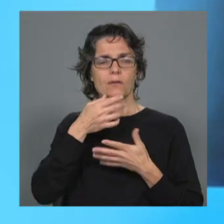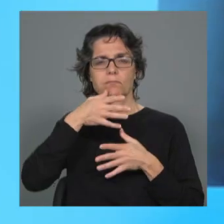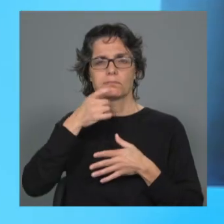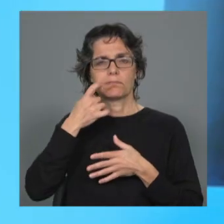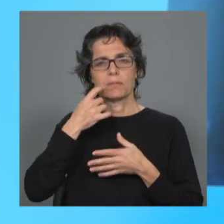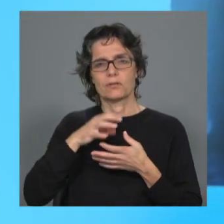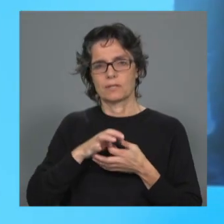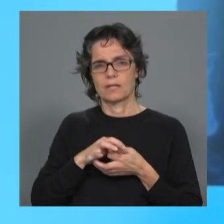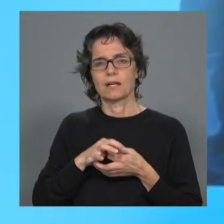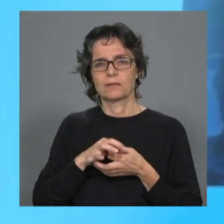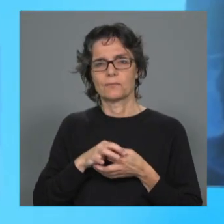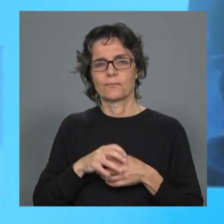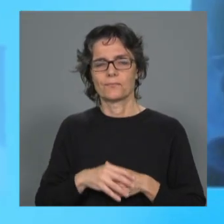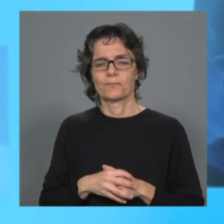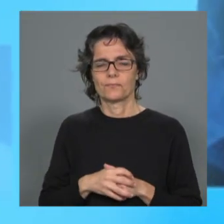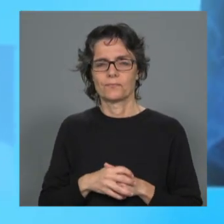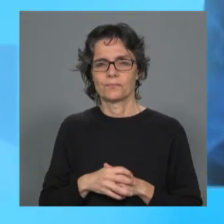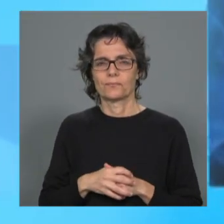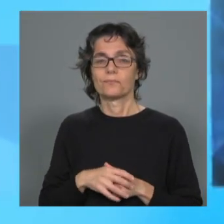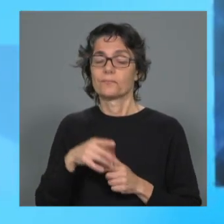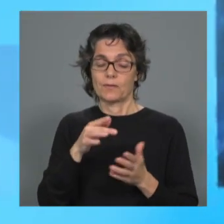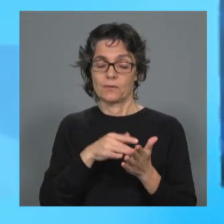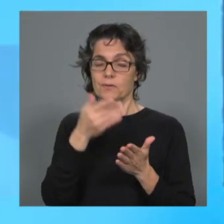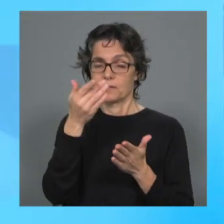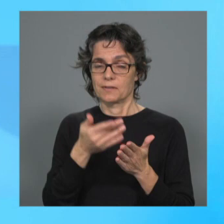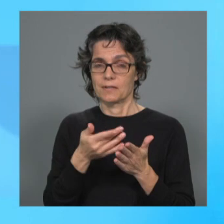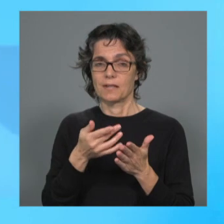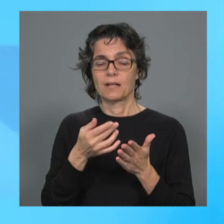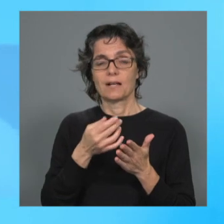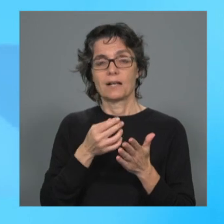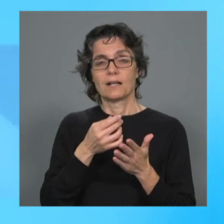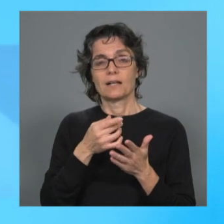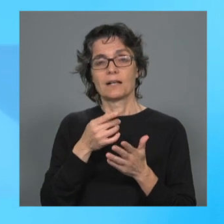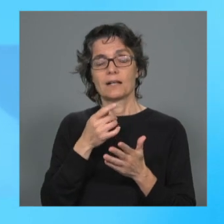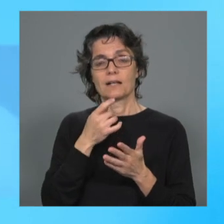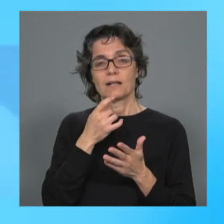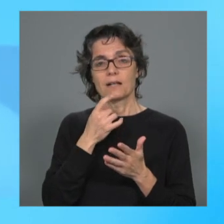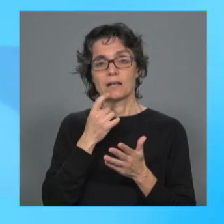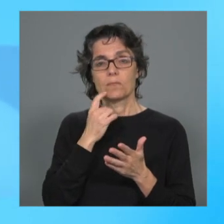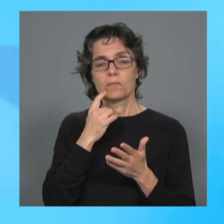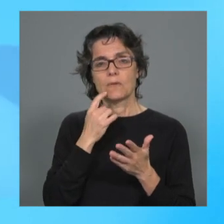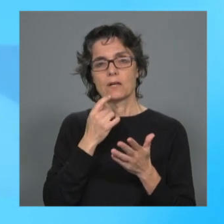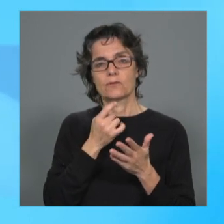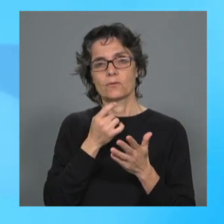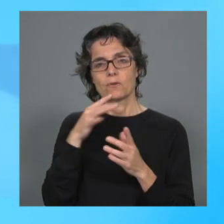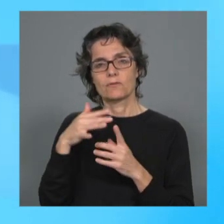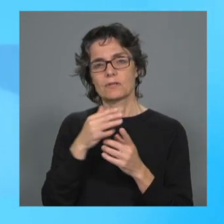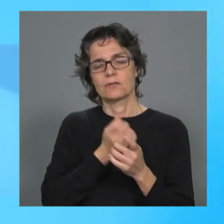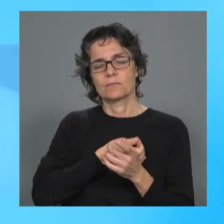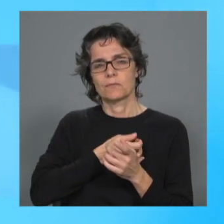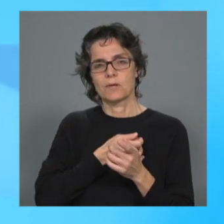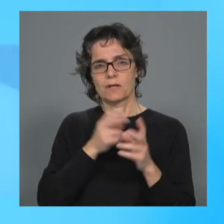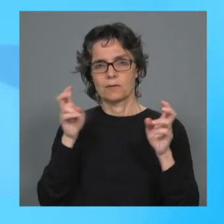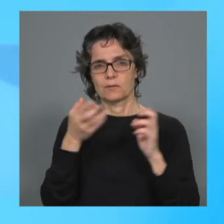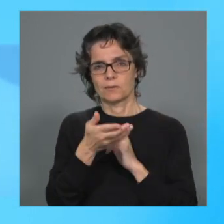Lourenço analisa neste livro, a Páscoa do Discípulo Amado, que acabou de sair, nomeadamente estes textos do Apocalipse e do Evangelho de São